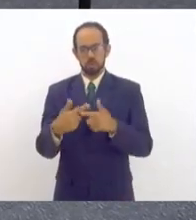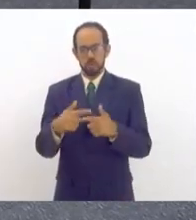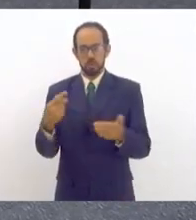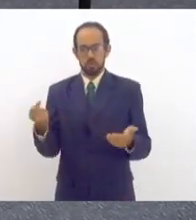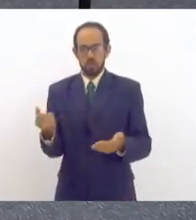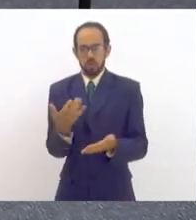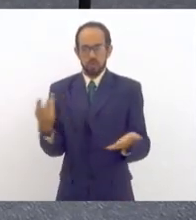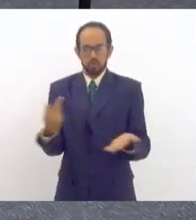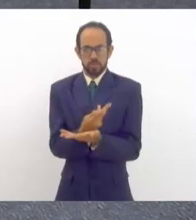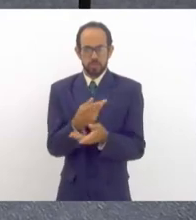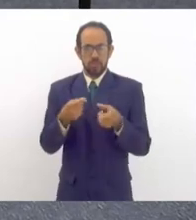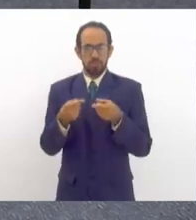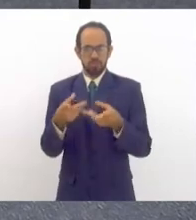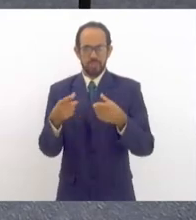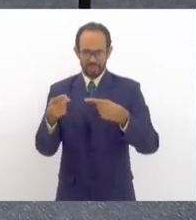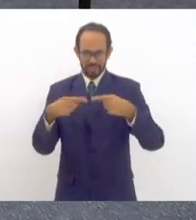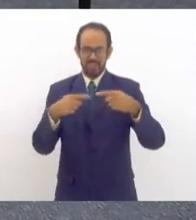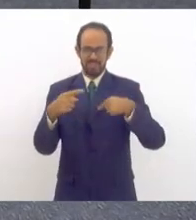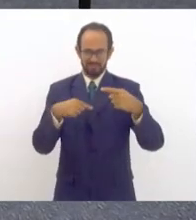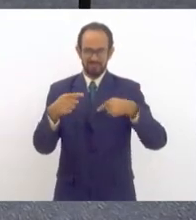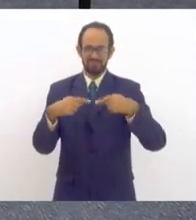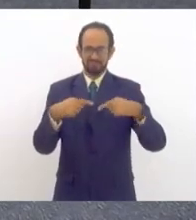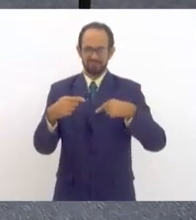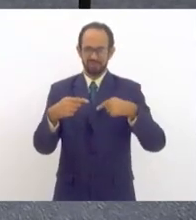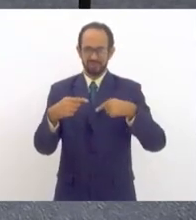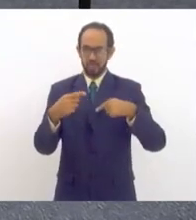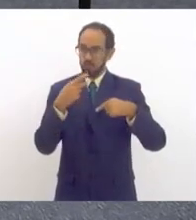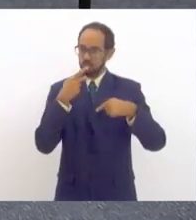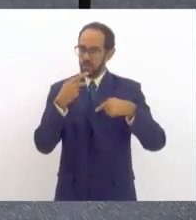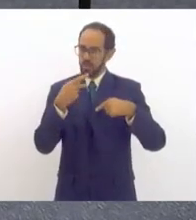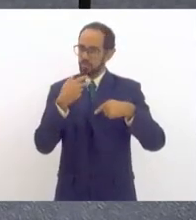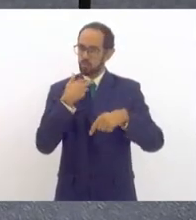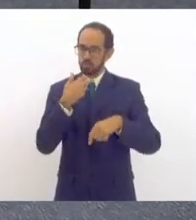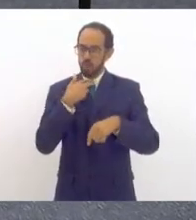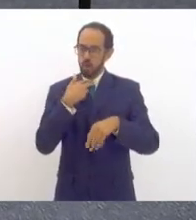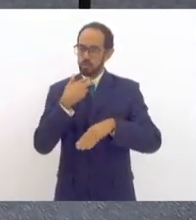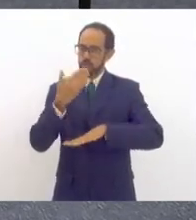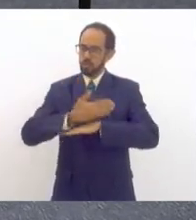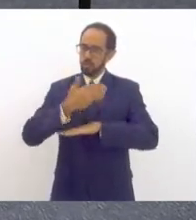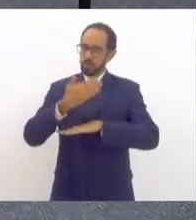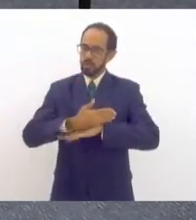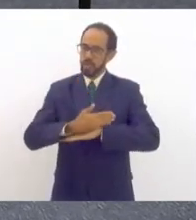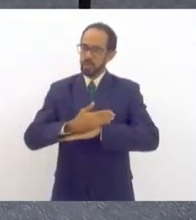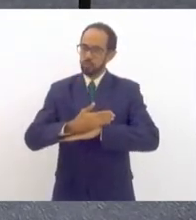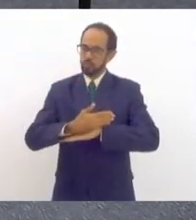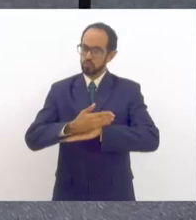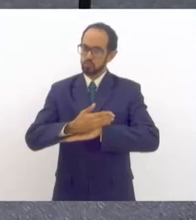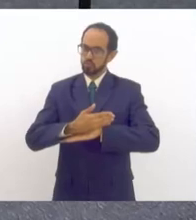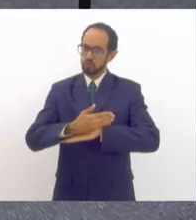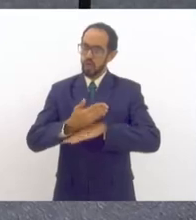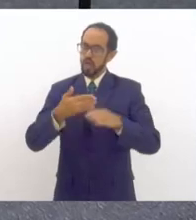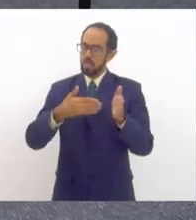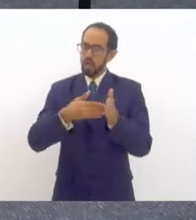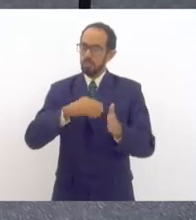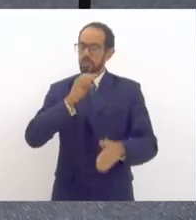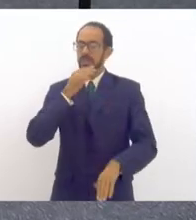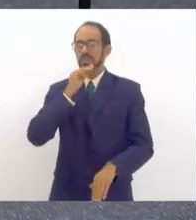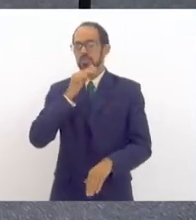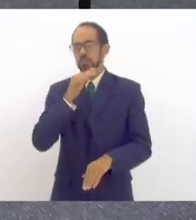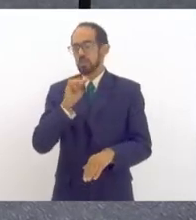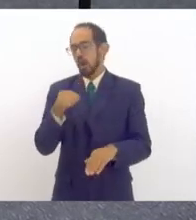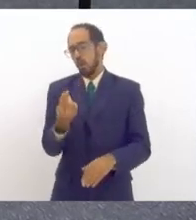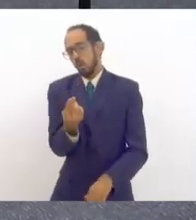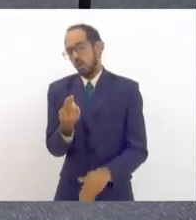privatização da da br-101 naquele trecho eu falei ah não podem colocar pedágio nenhuma tem Mangaratiba você não vai matar